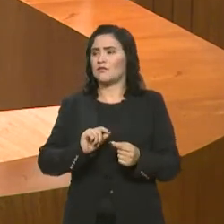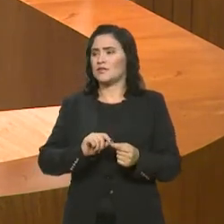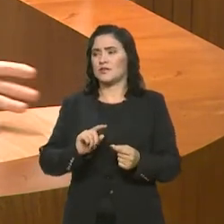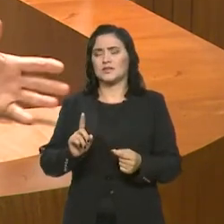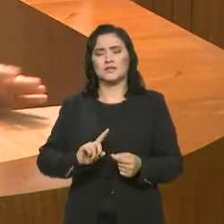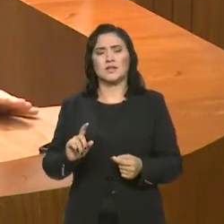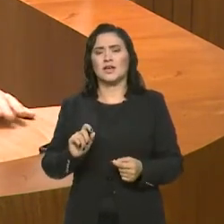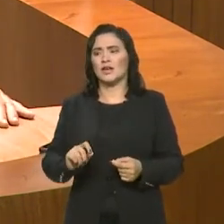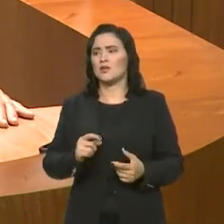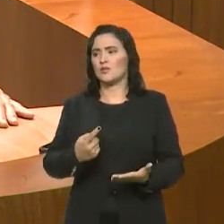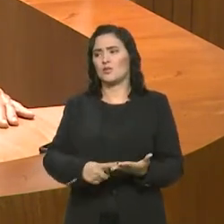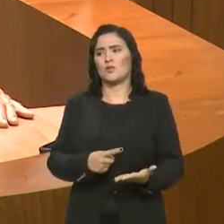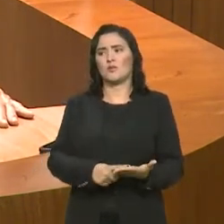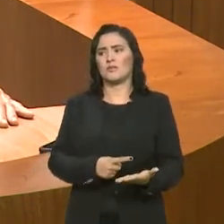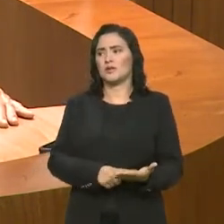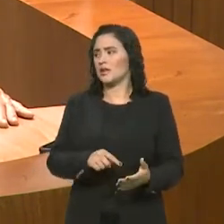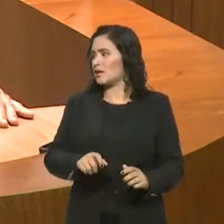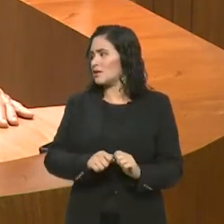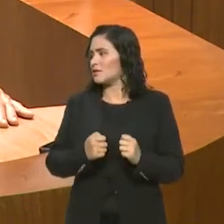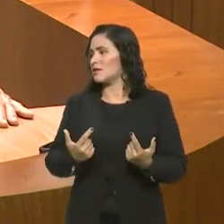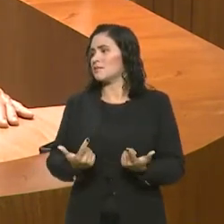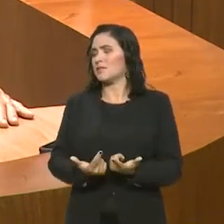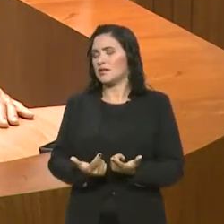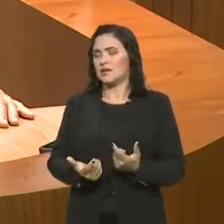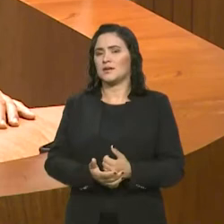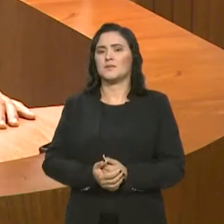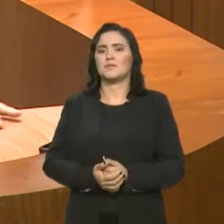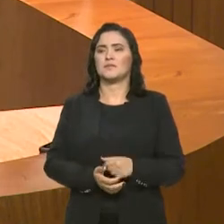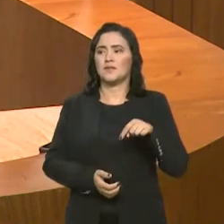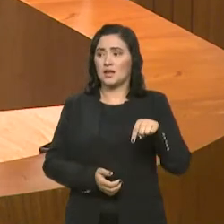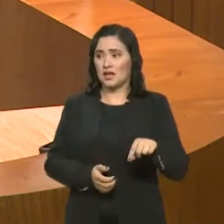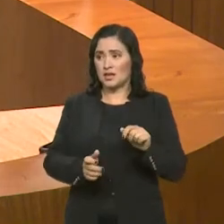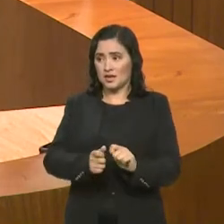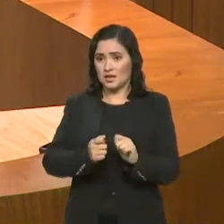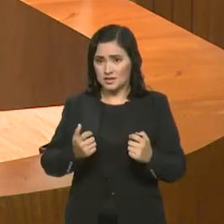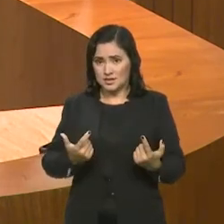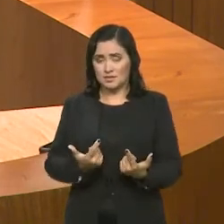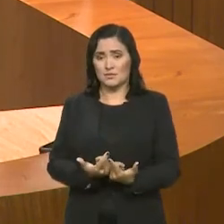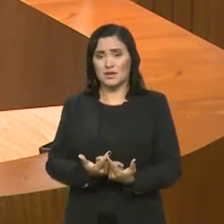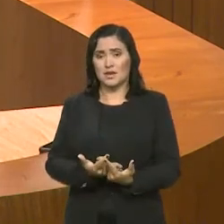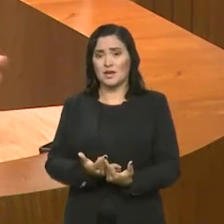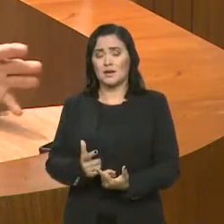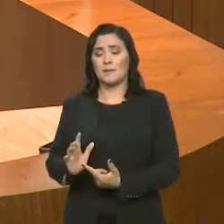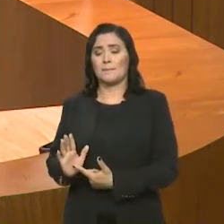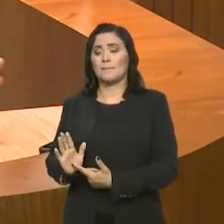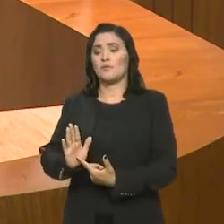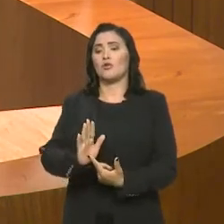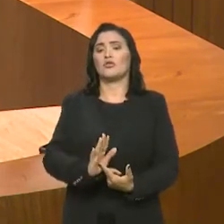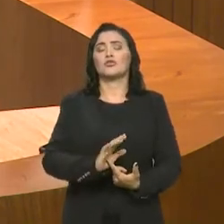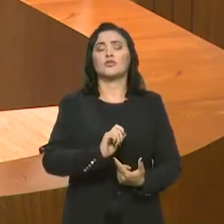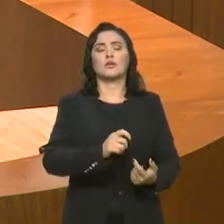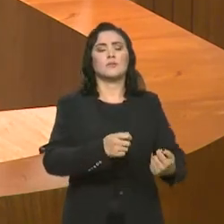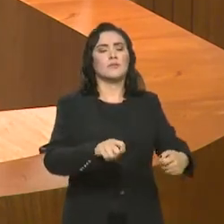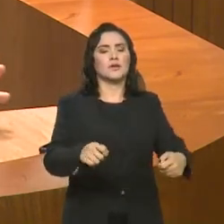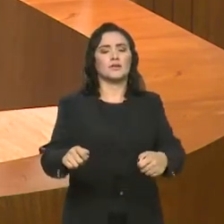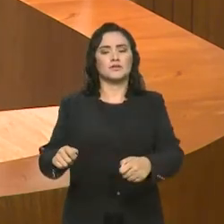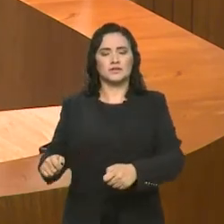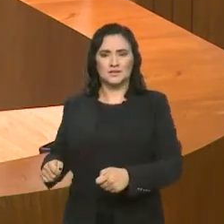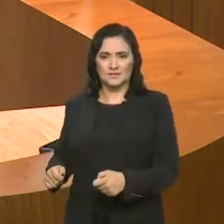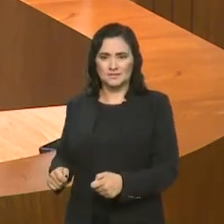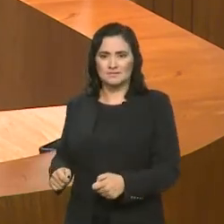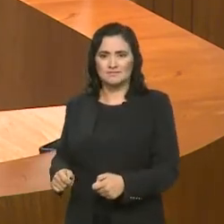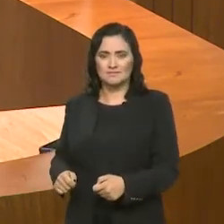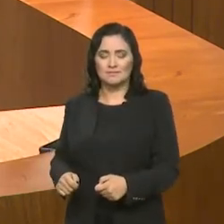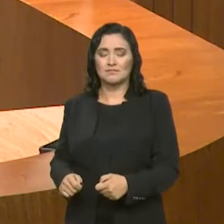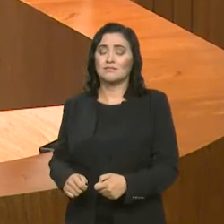casa. Como essa casa, nossa Assembleia, é a ressonância da população, não tem outro caminho, não tem